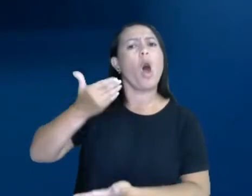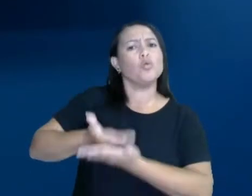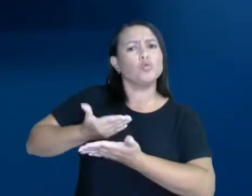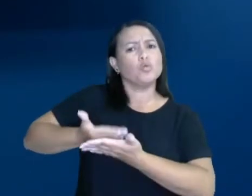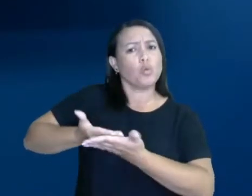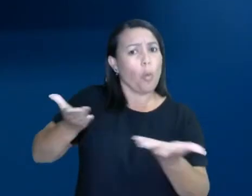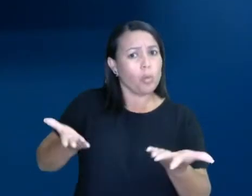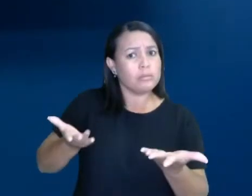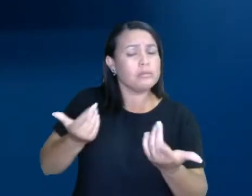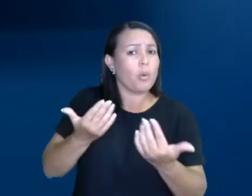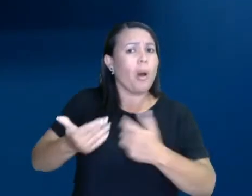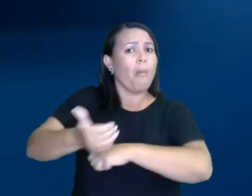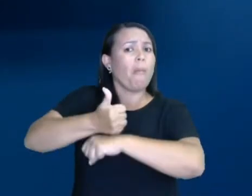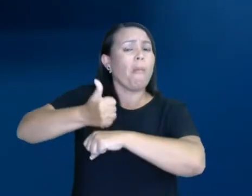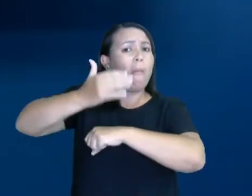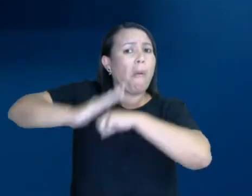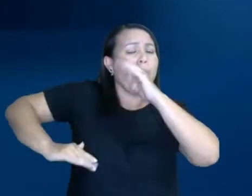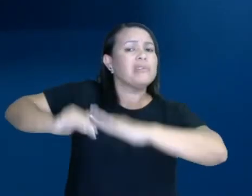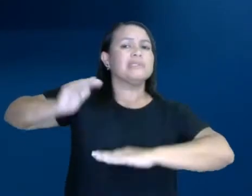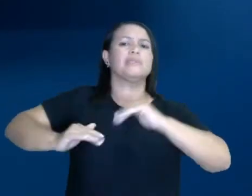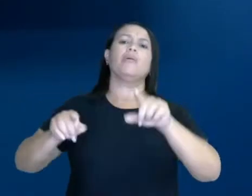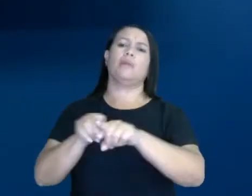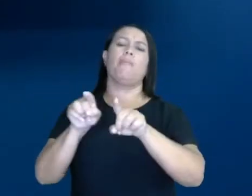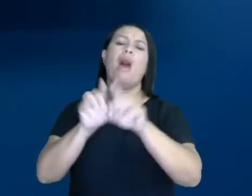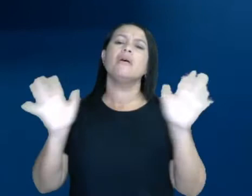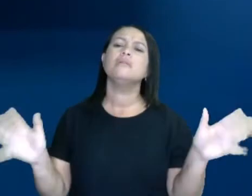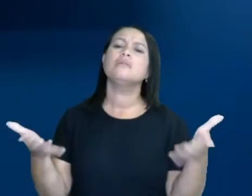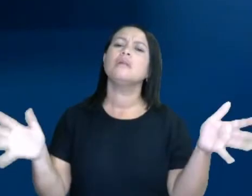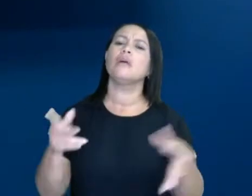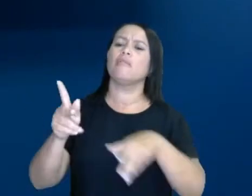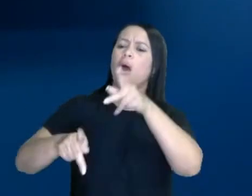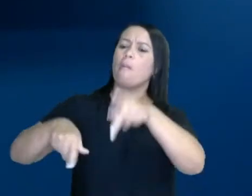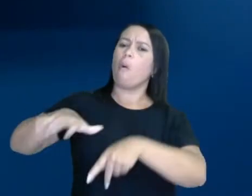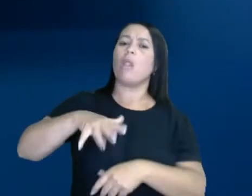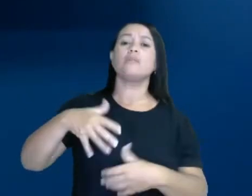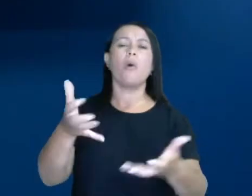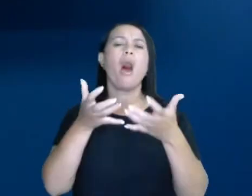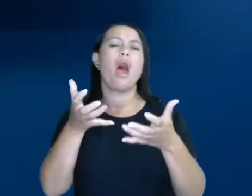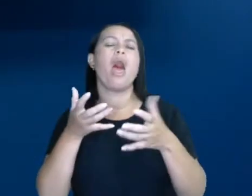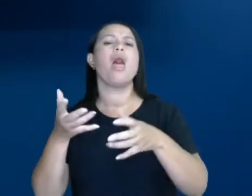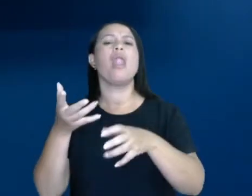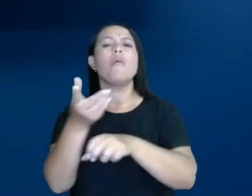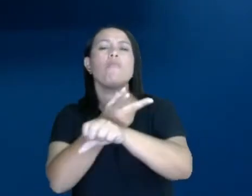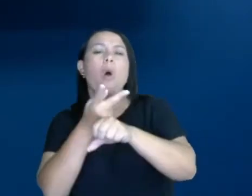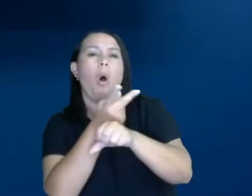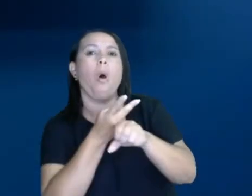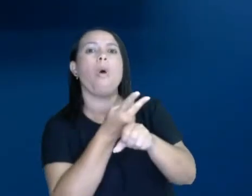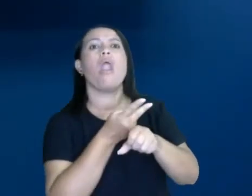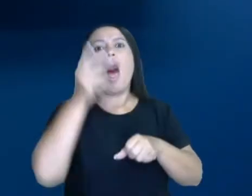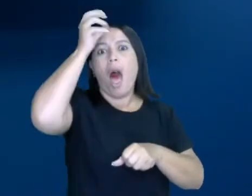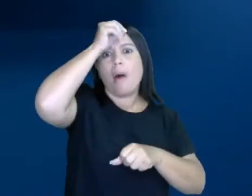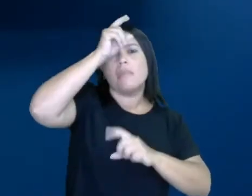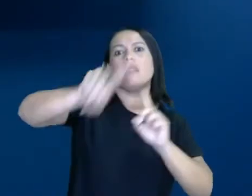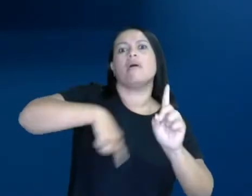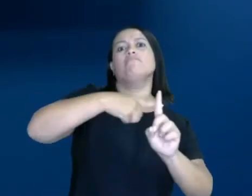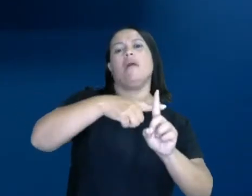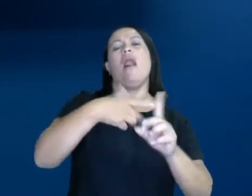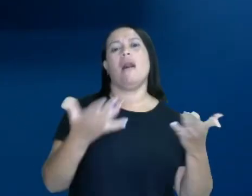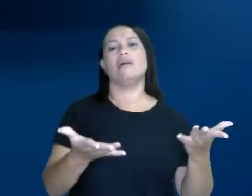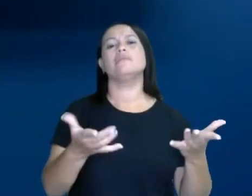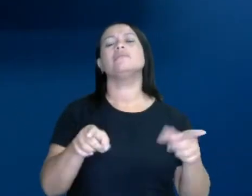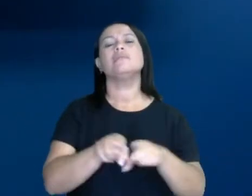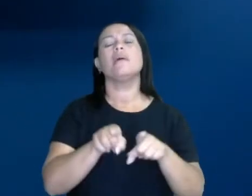tem. Né? Então, eu acredito que isso incentiva também a população a querer buscar mais conhecimento, né? E